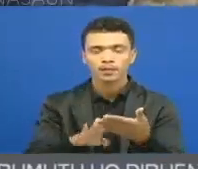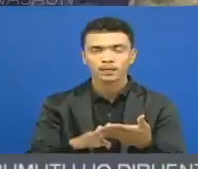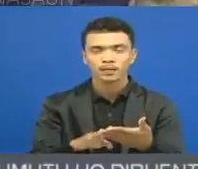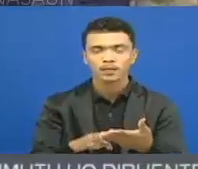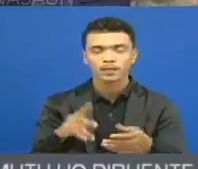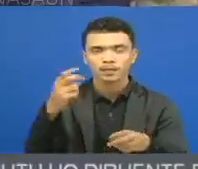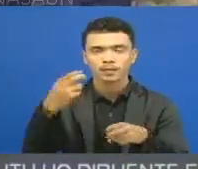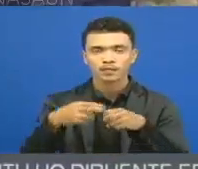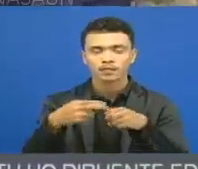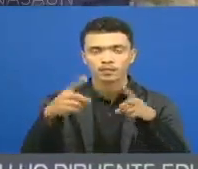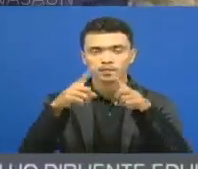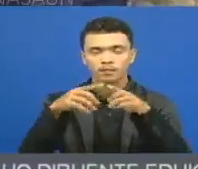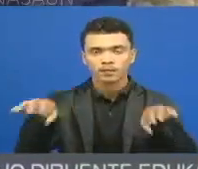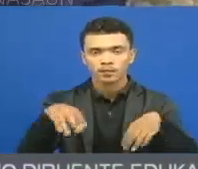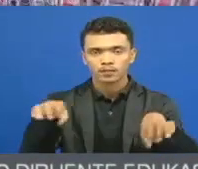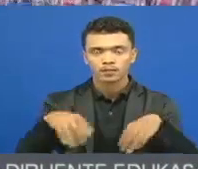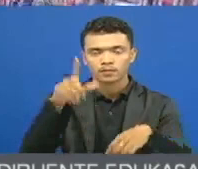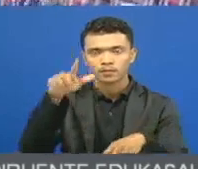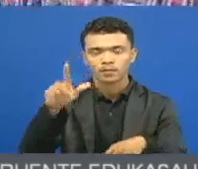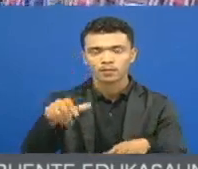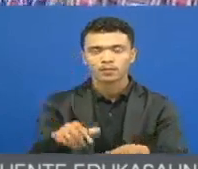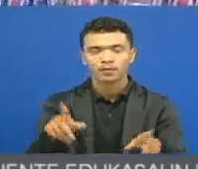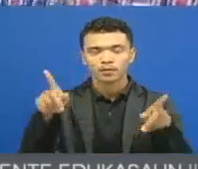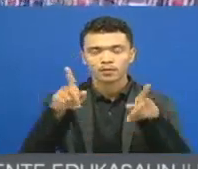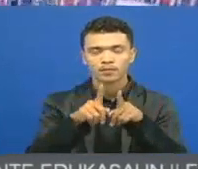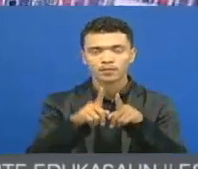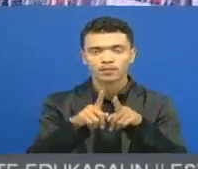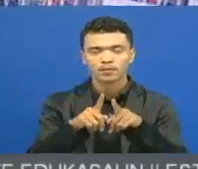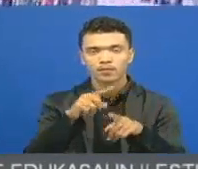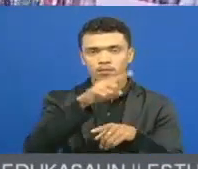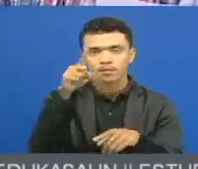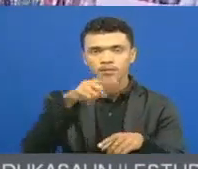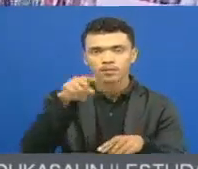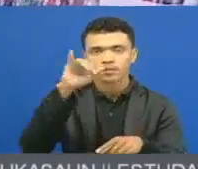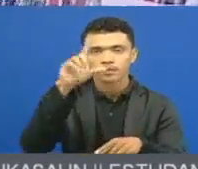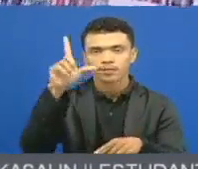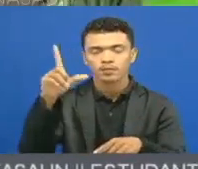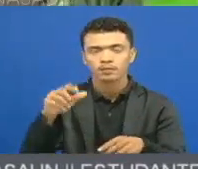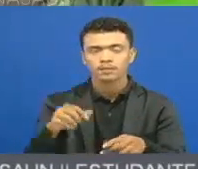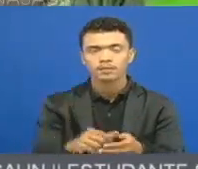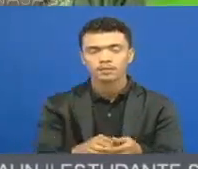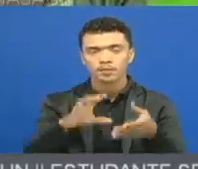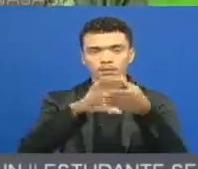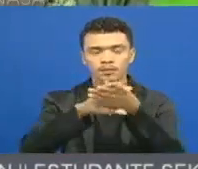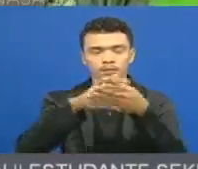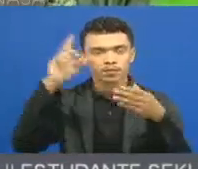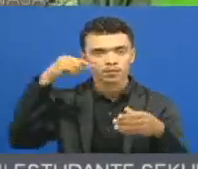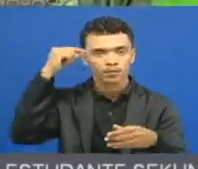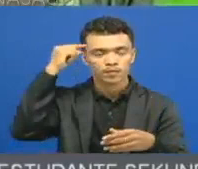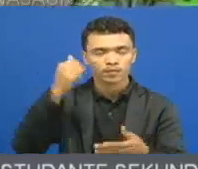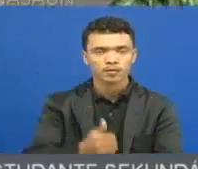minha causa vai ser serviço na halo atrás de tua. Rador posto Fato Berlim, Gil Teofilo Amaral, louva o governo na